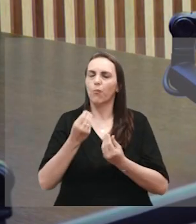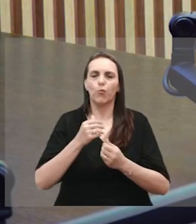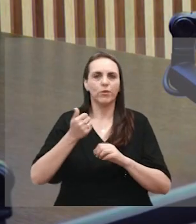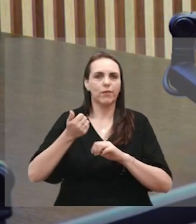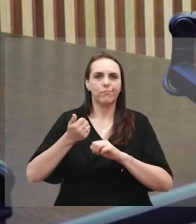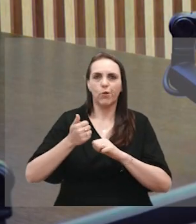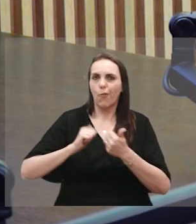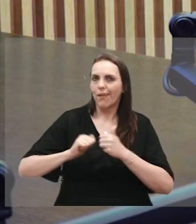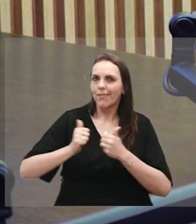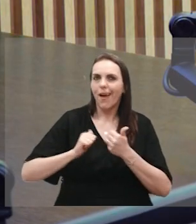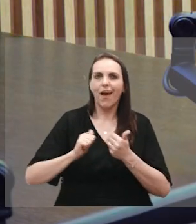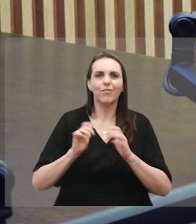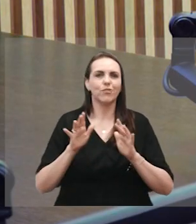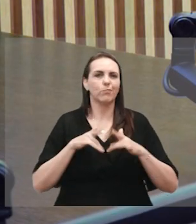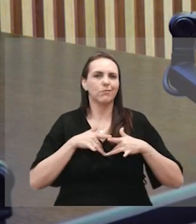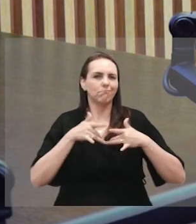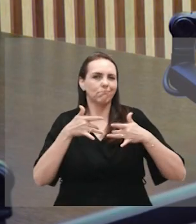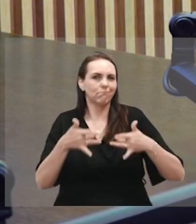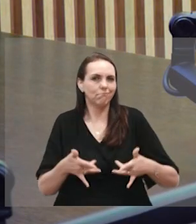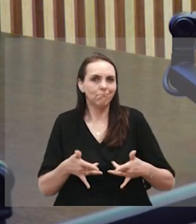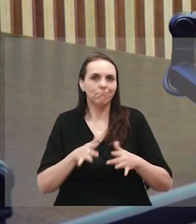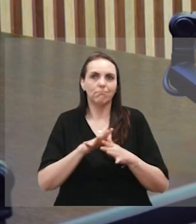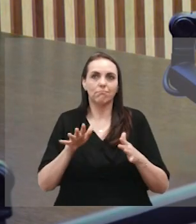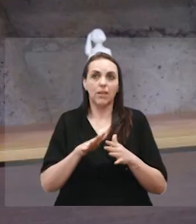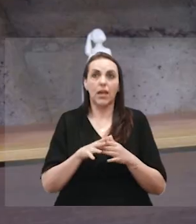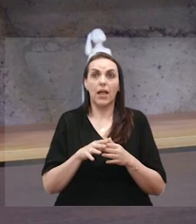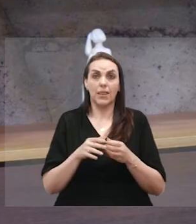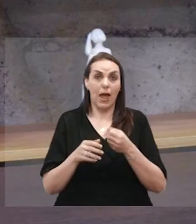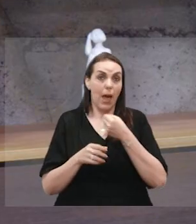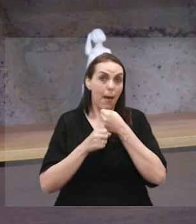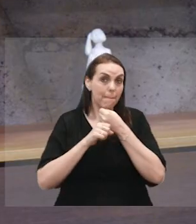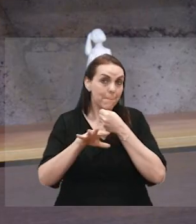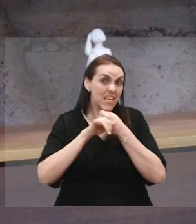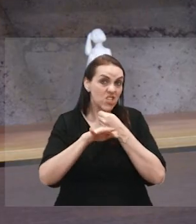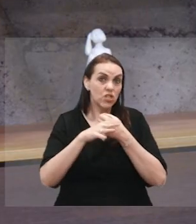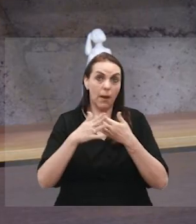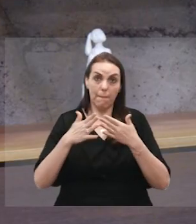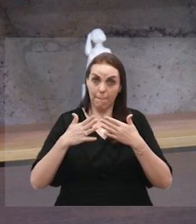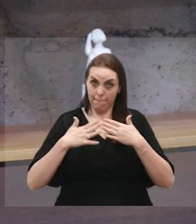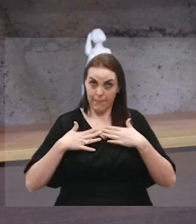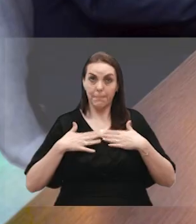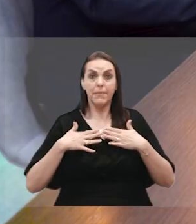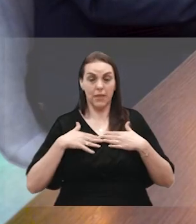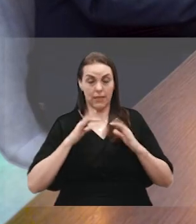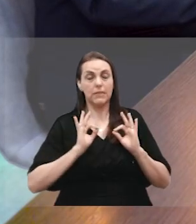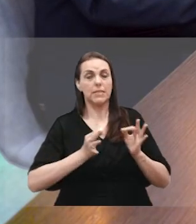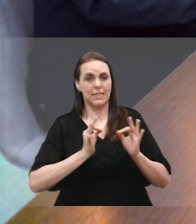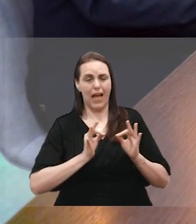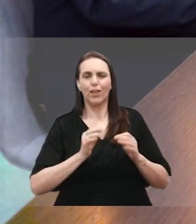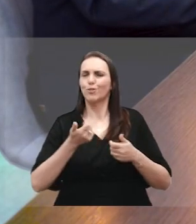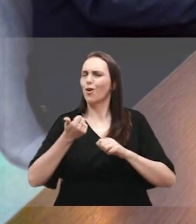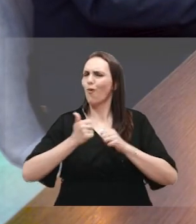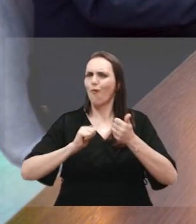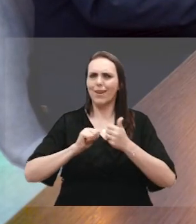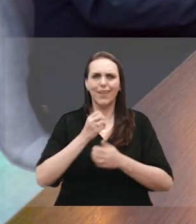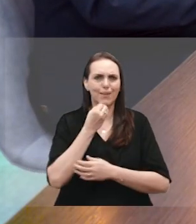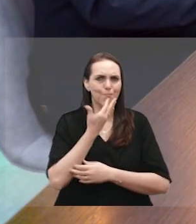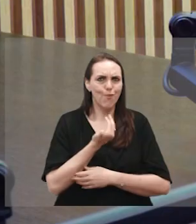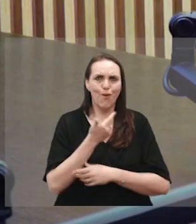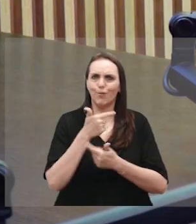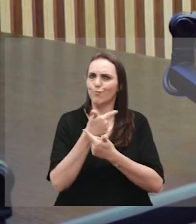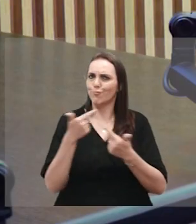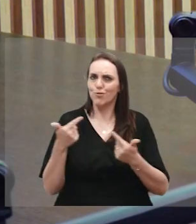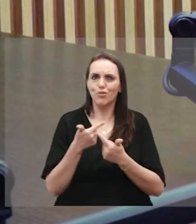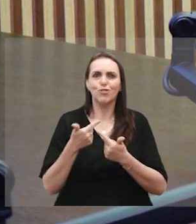eu não me dedicava tanto. Nada supera o trabalho, né? A mídia, quando o senhor diz, é a sua mídia. A minha mídia, é. A gente não tinha uma qualidade boa, não tinha um som